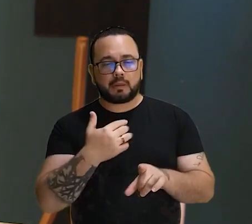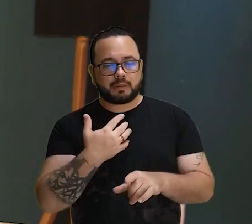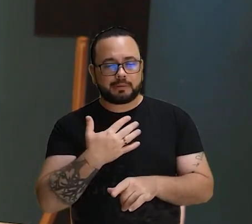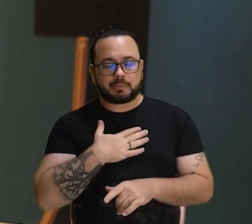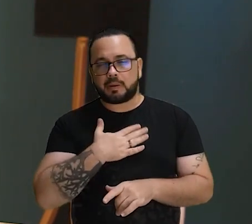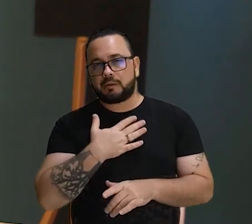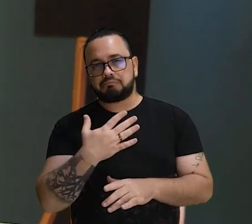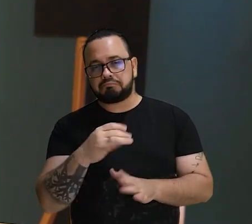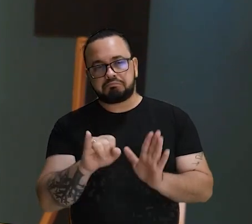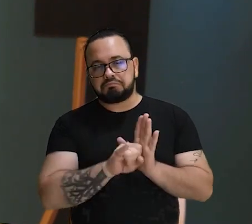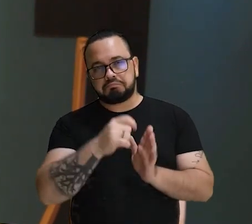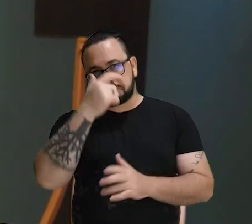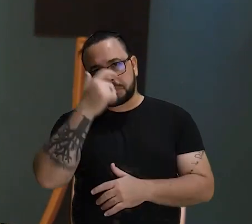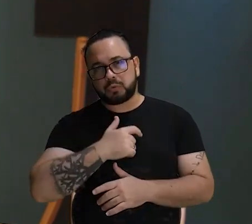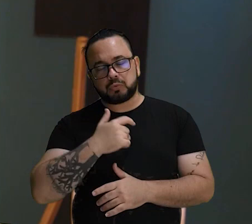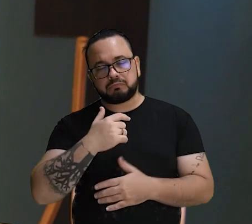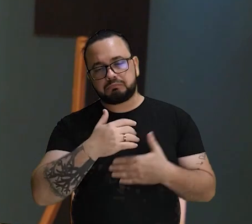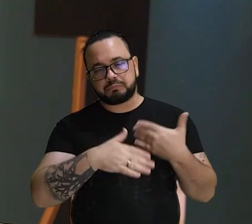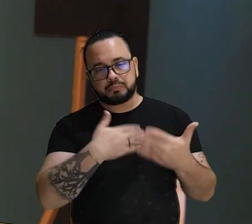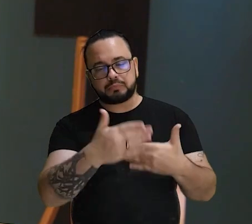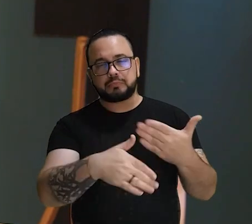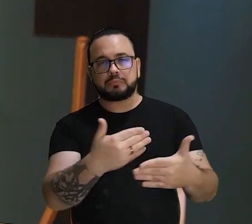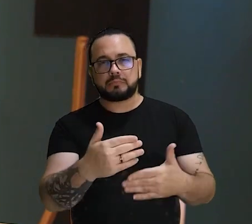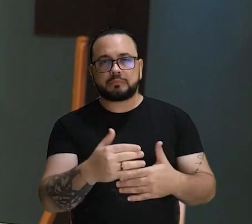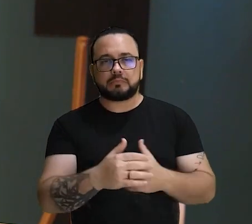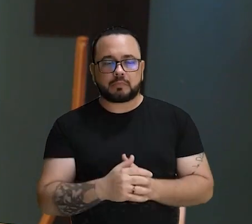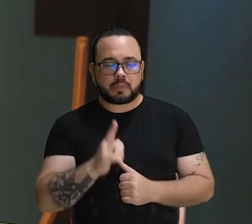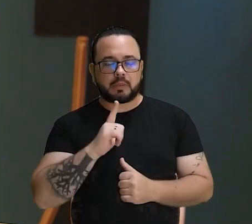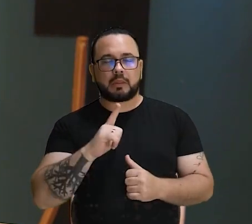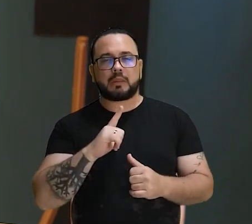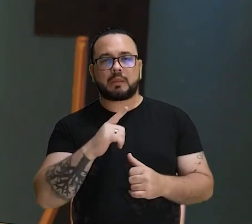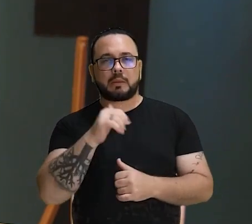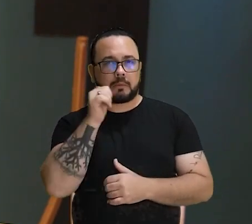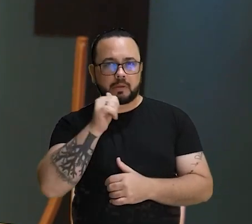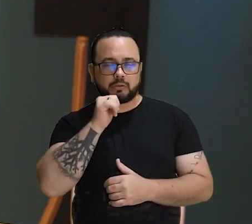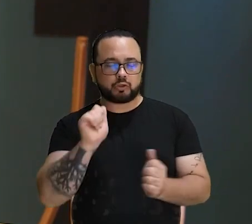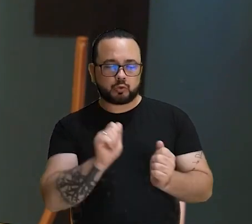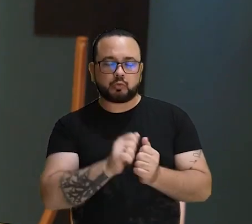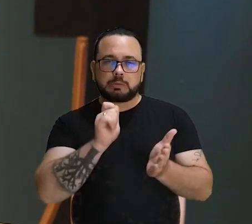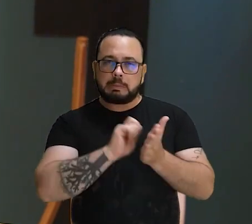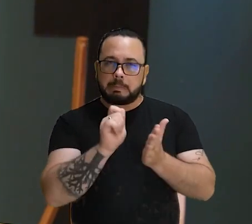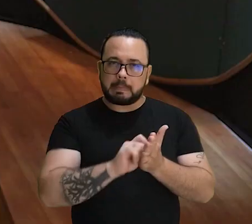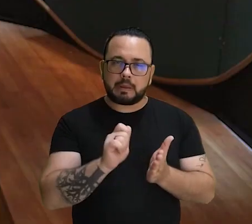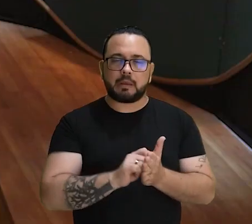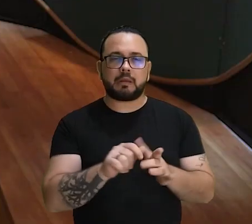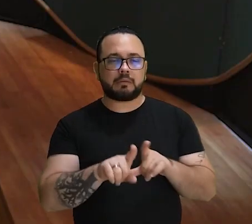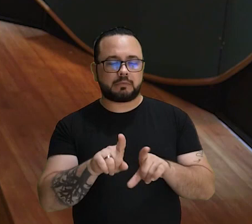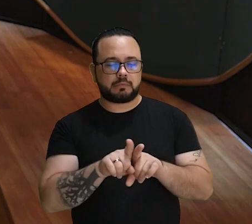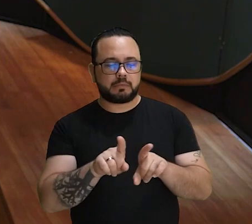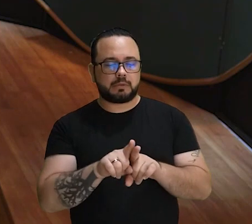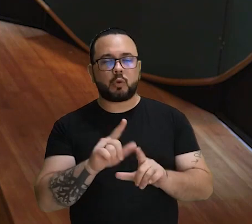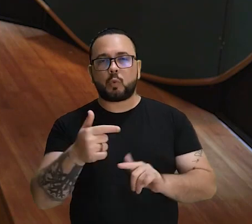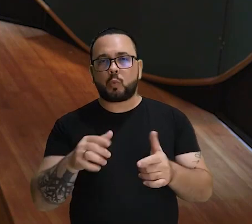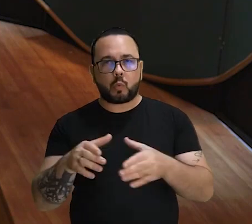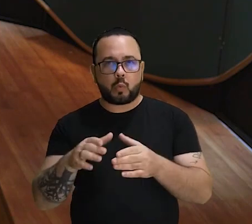essa trajetória de construção, assim, o Alessandra Leão, o Selmar, canta junto uma música que a gente compôs junto, aí tem participação de